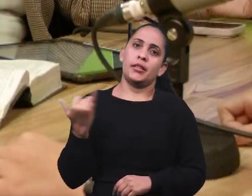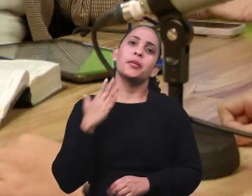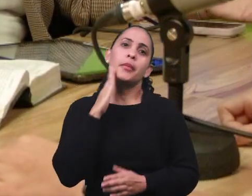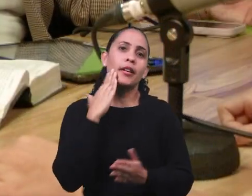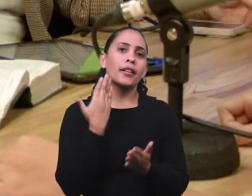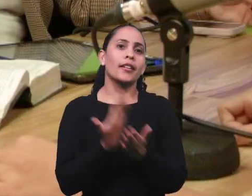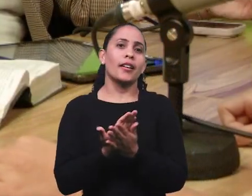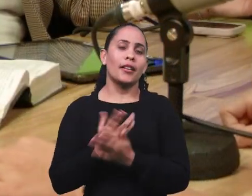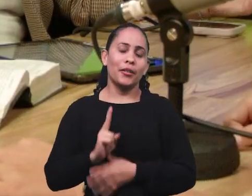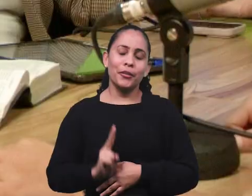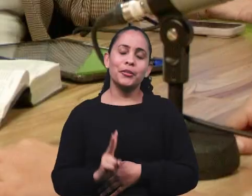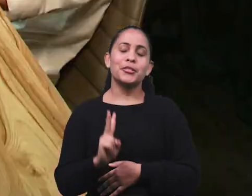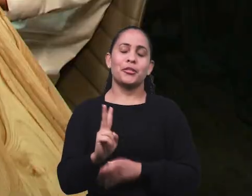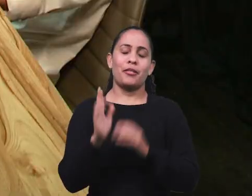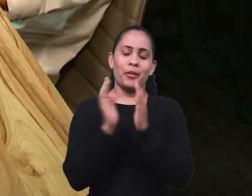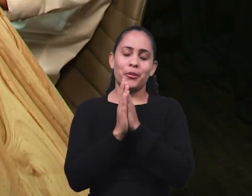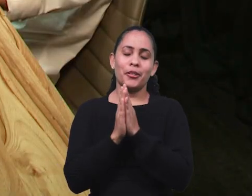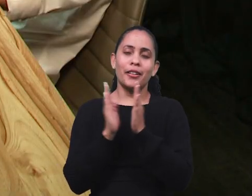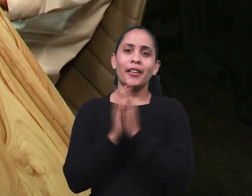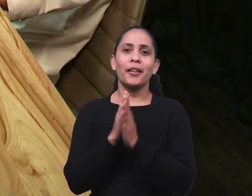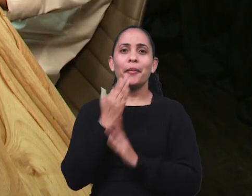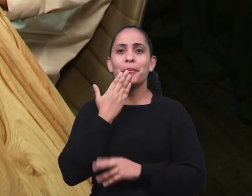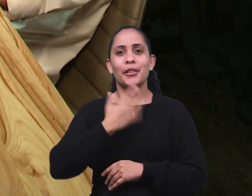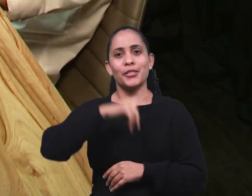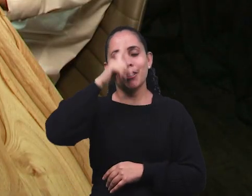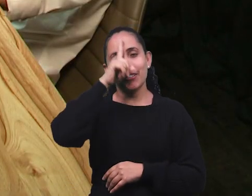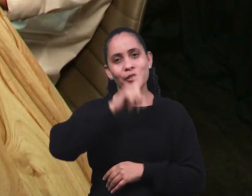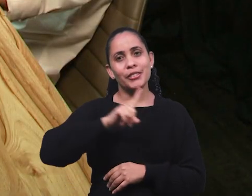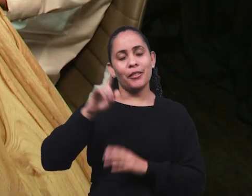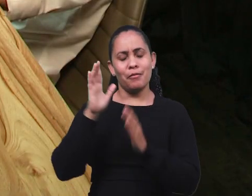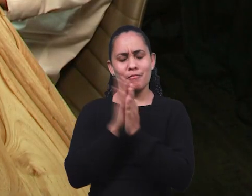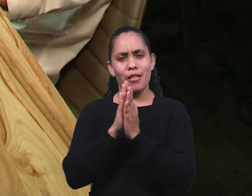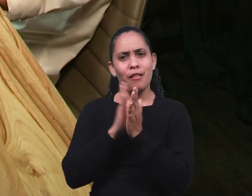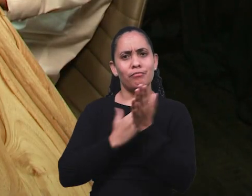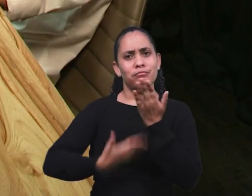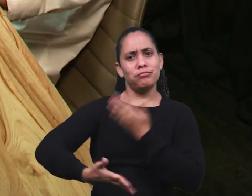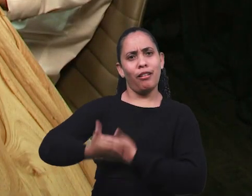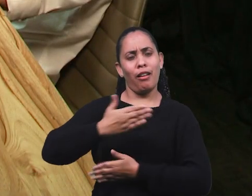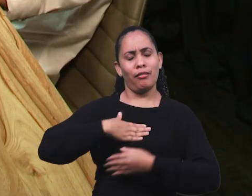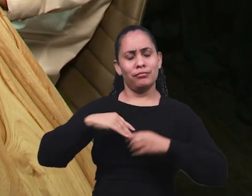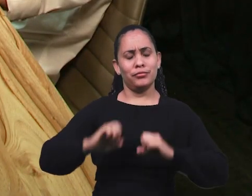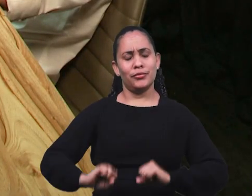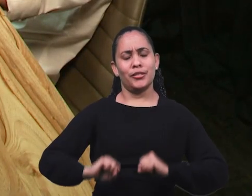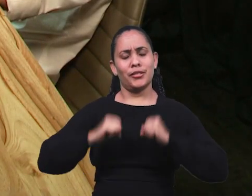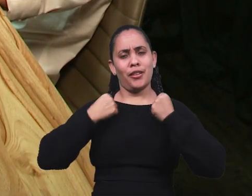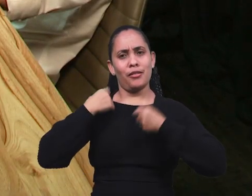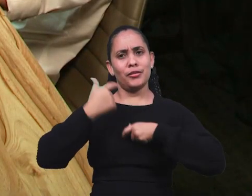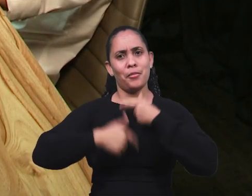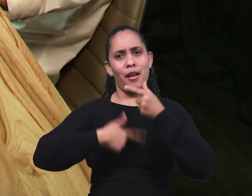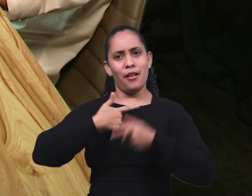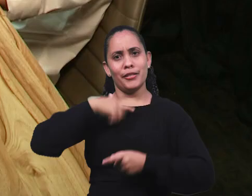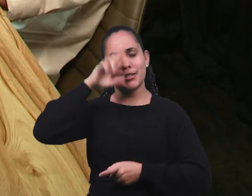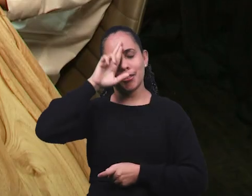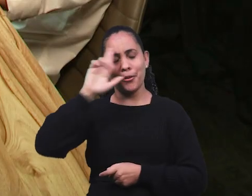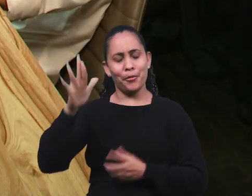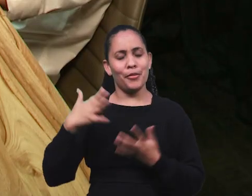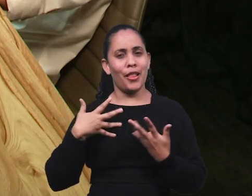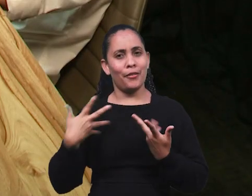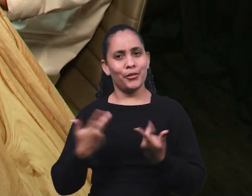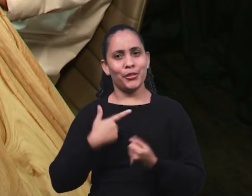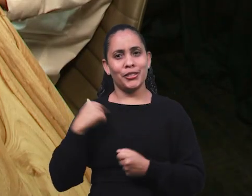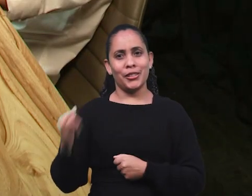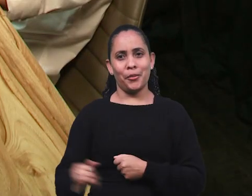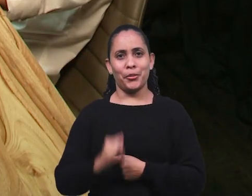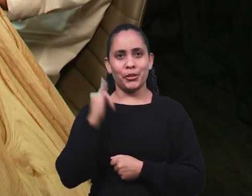importante crer, continuar buscando ao Senhor através das orações, dedicar ao Senhor. Isso é maravilhoso,